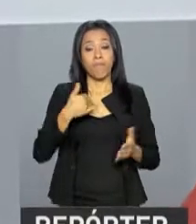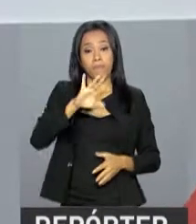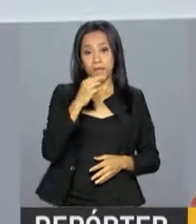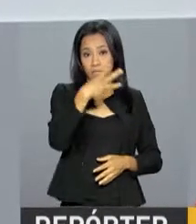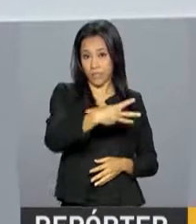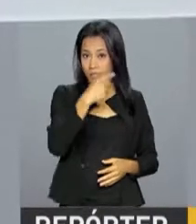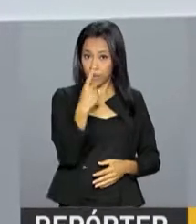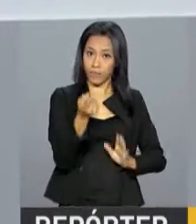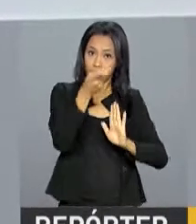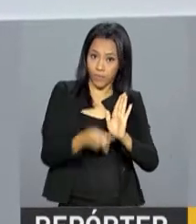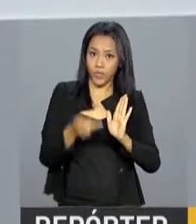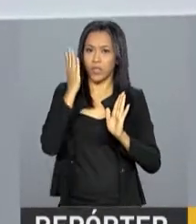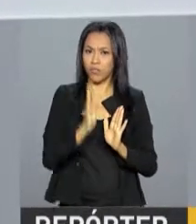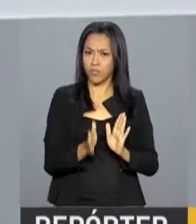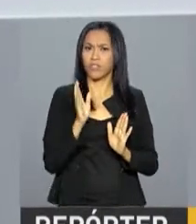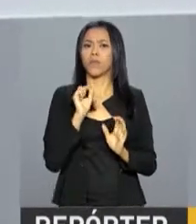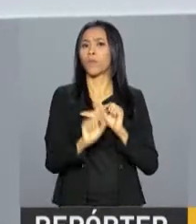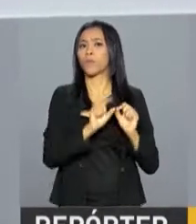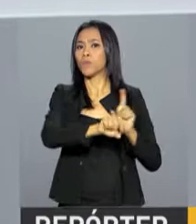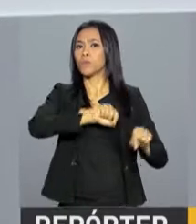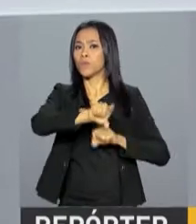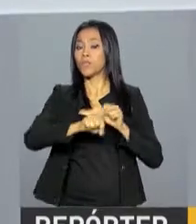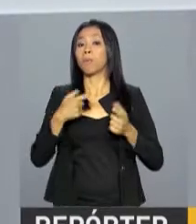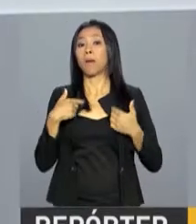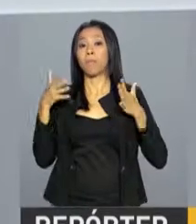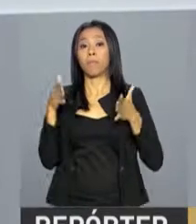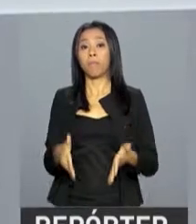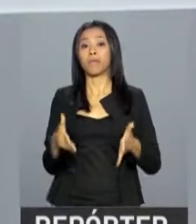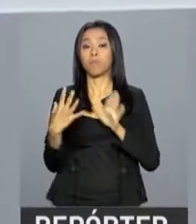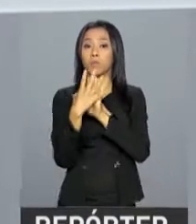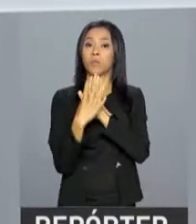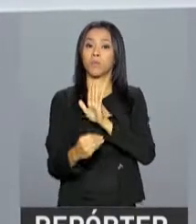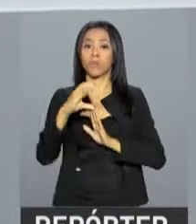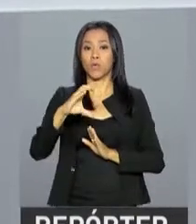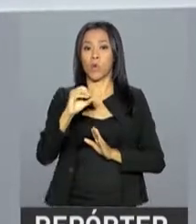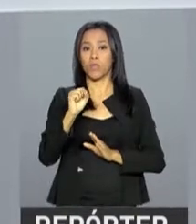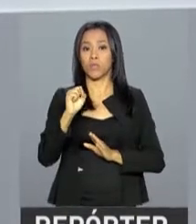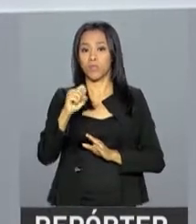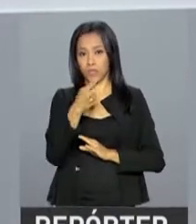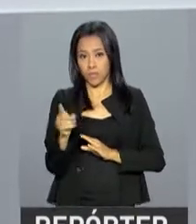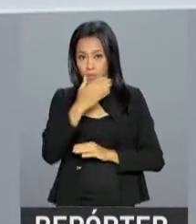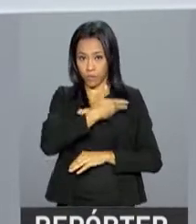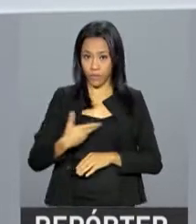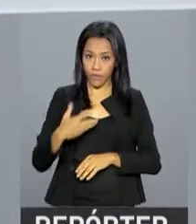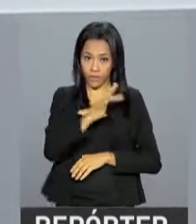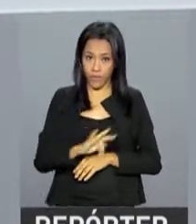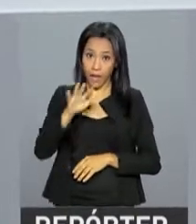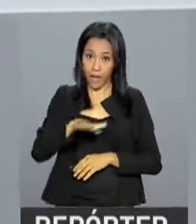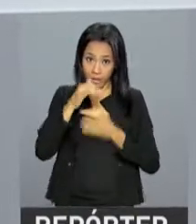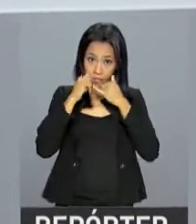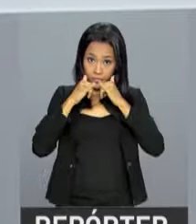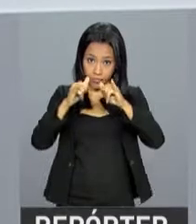31 projetos foram qualificados para participar do programa de concessões do governo federal o setor de energia um dos que contará